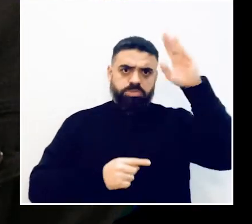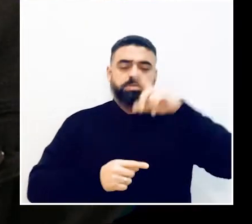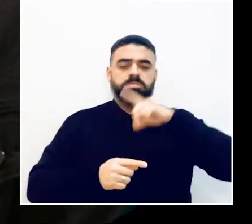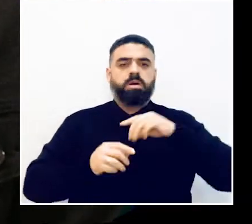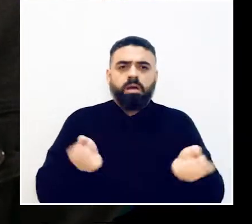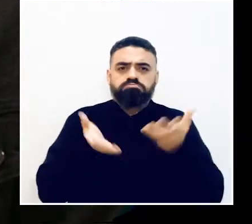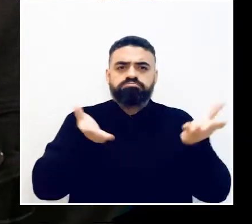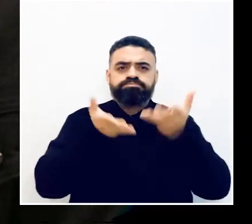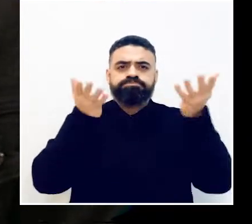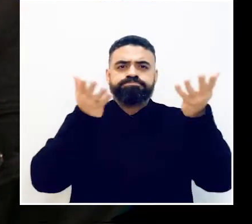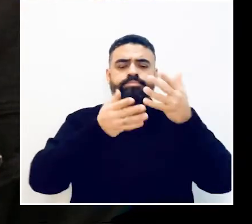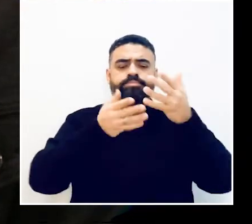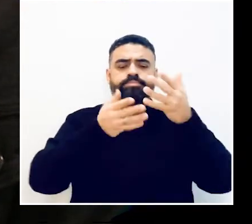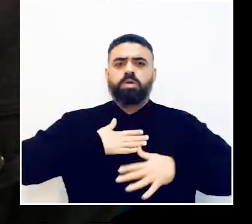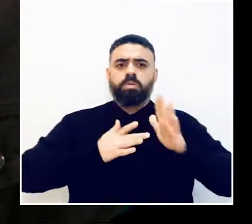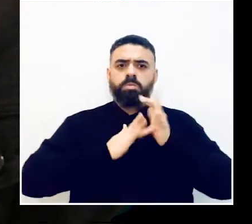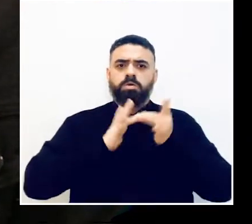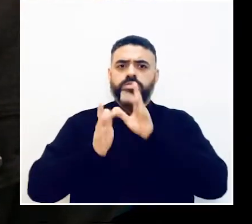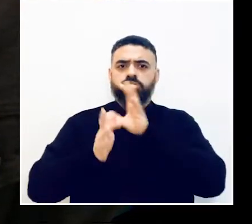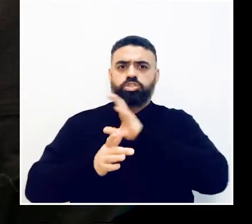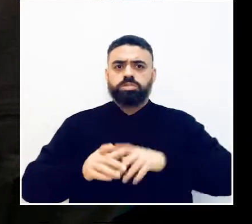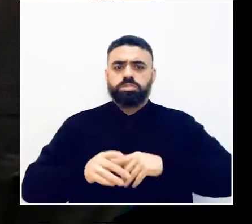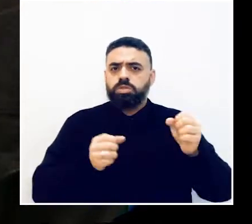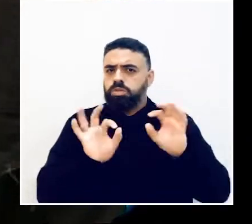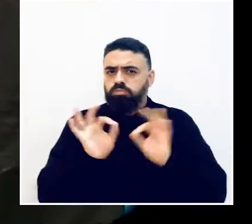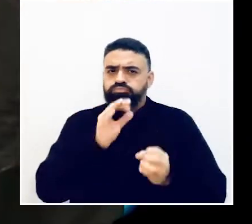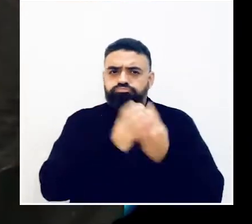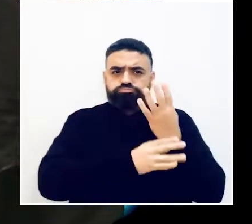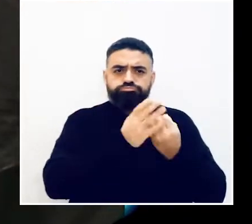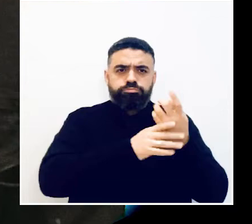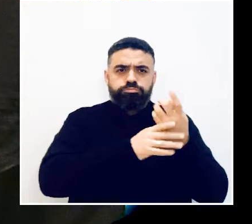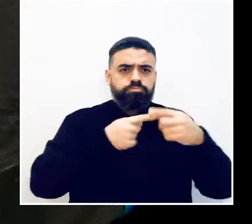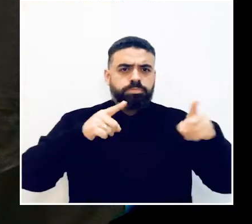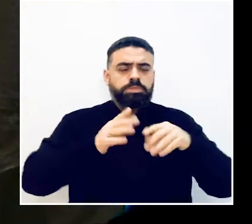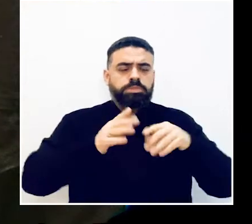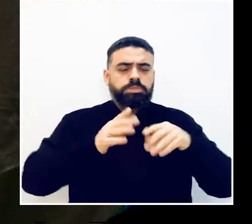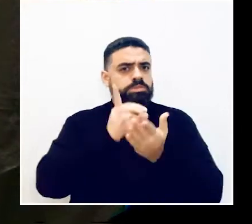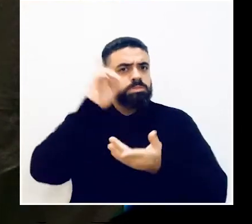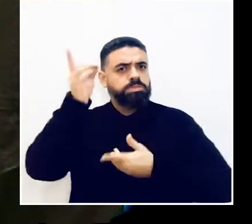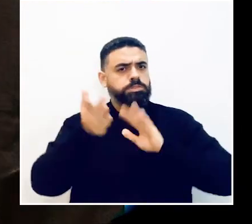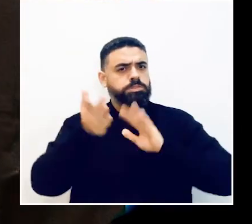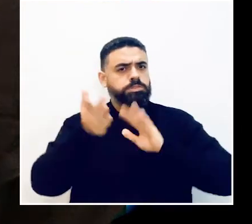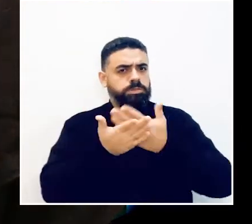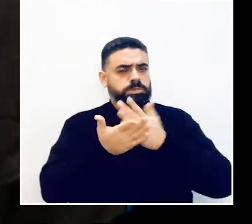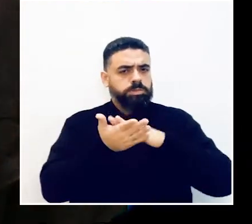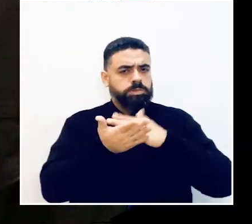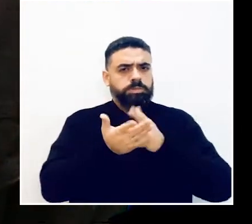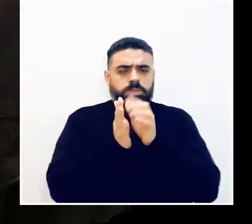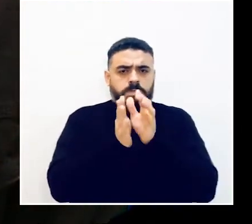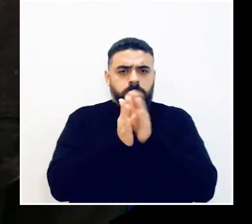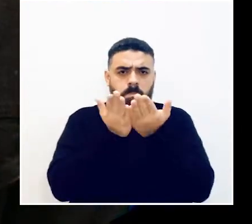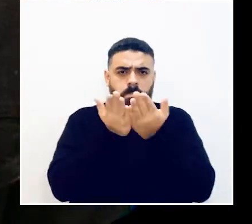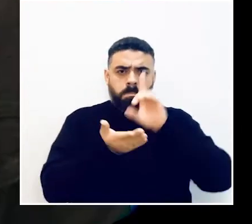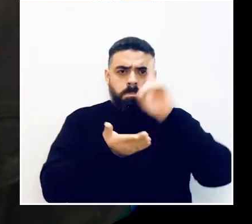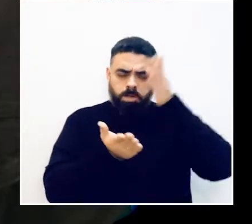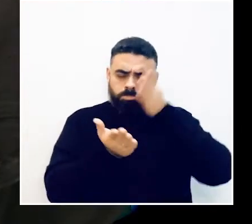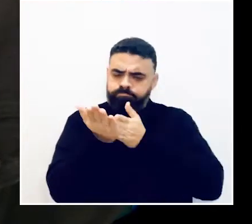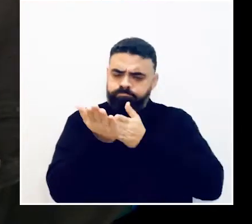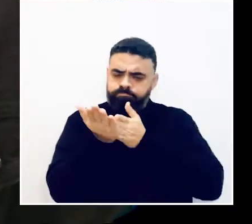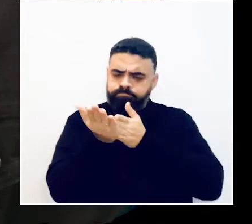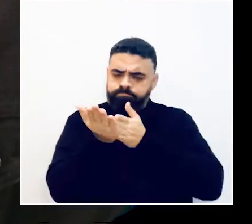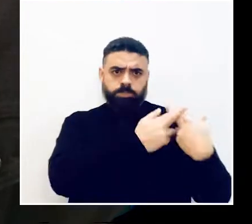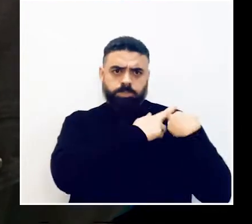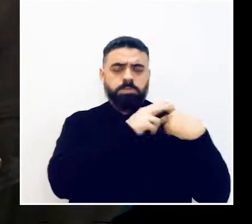com canções bíblicas, que tenham interpretações teológicas responsáveis e ortodoxas, e